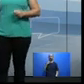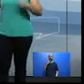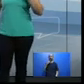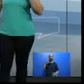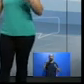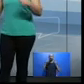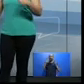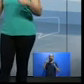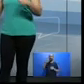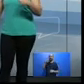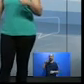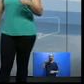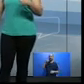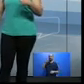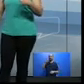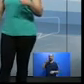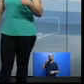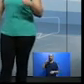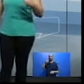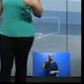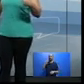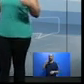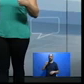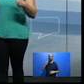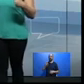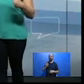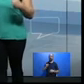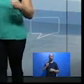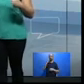foi dividido em, como que chama?